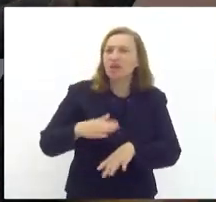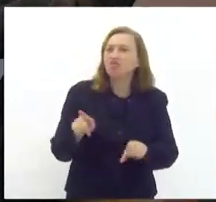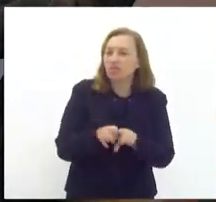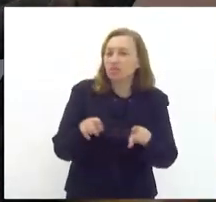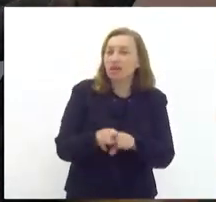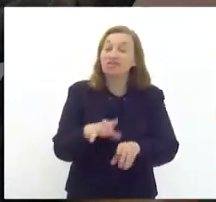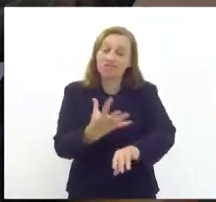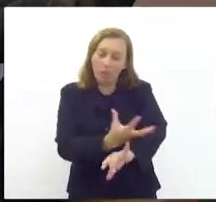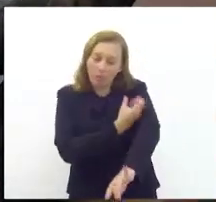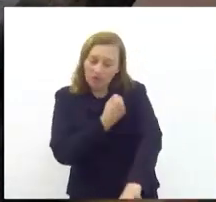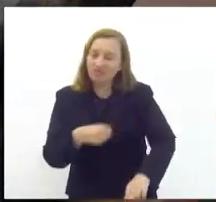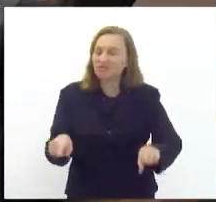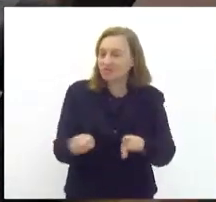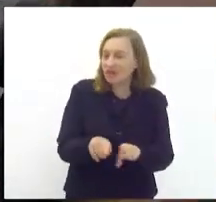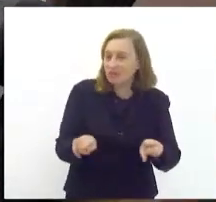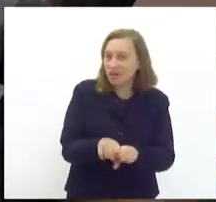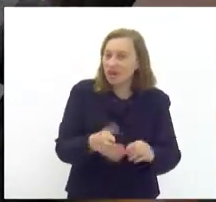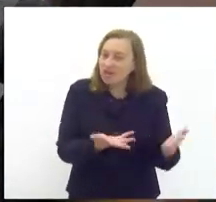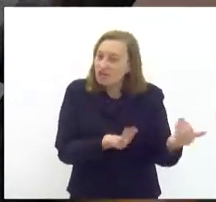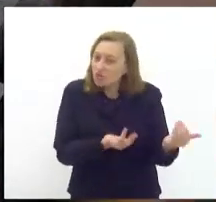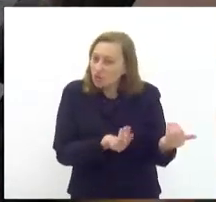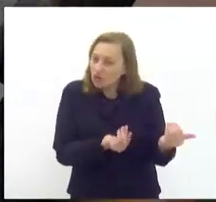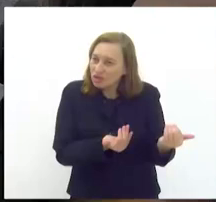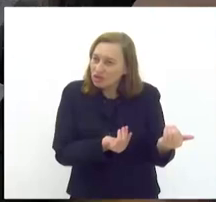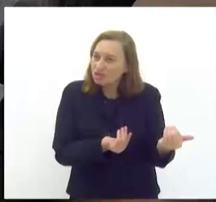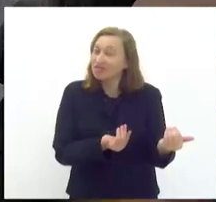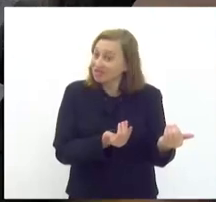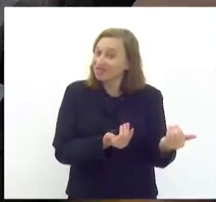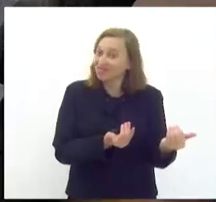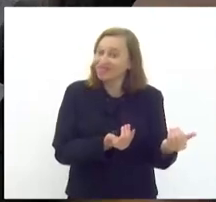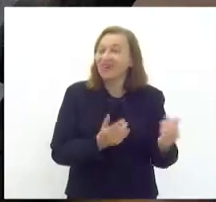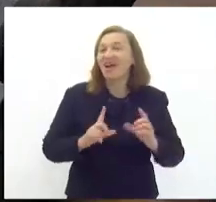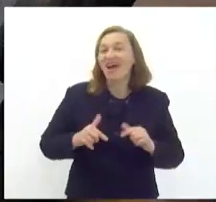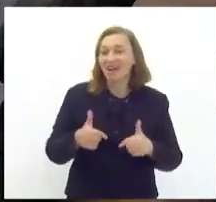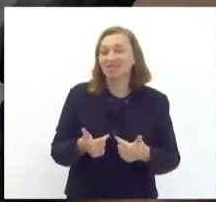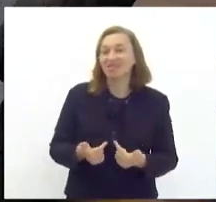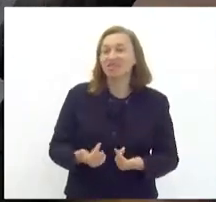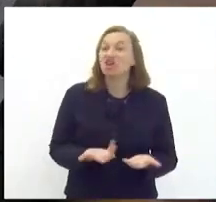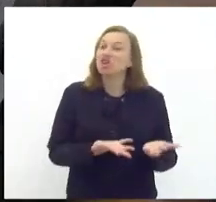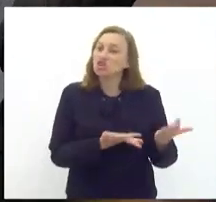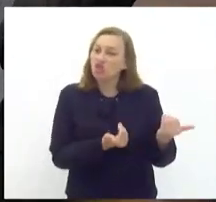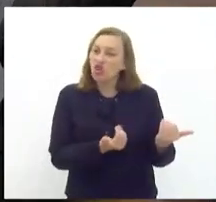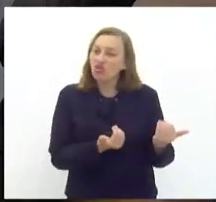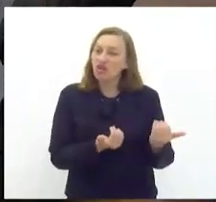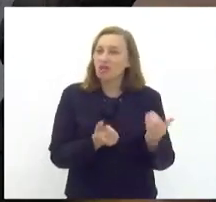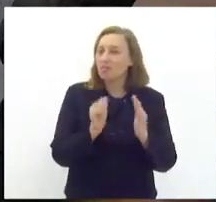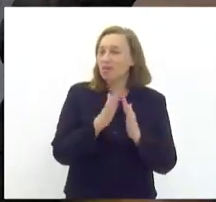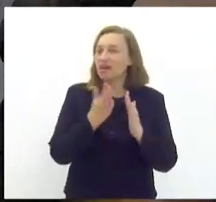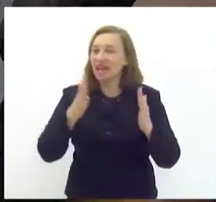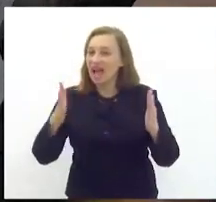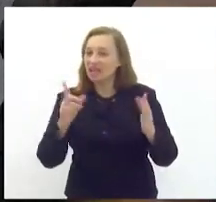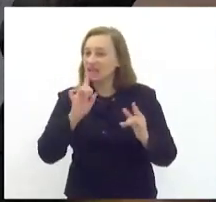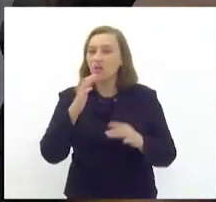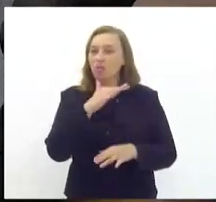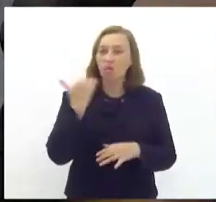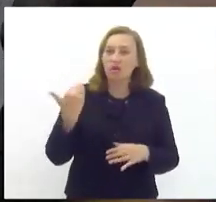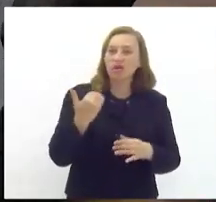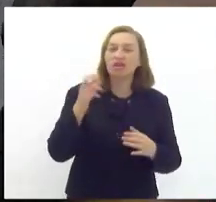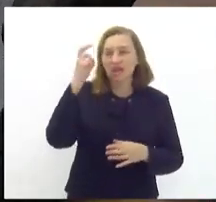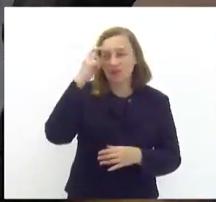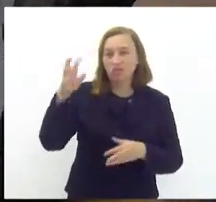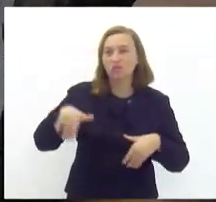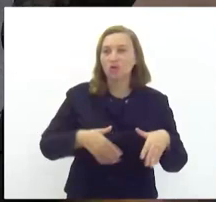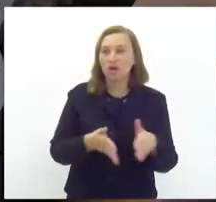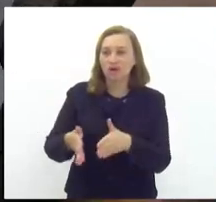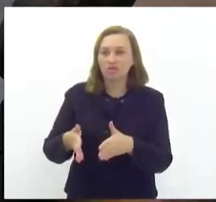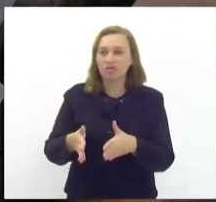se emocionam Quando a nossa juventude é exterminada dessa forma jovem para brilhar não é para morrer e a cultura é